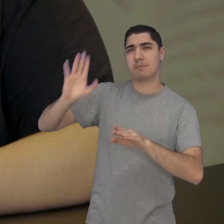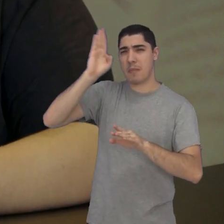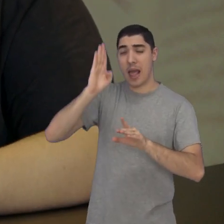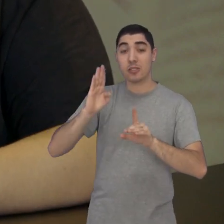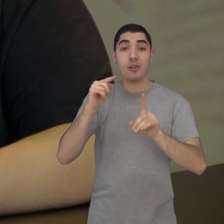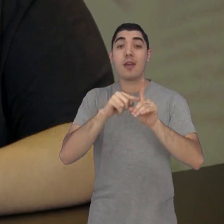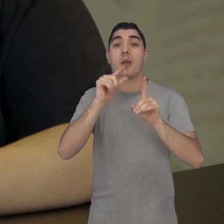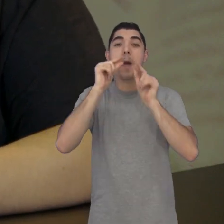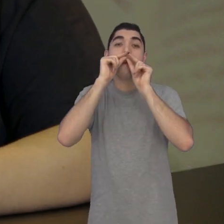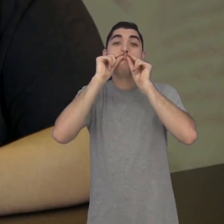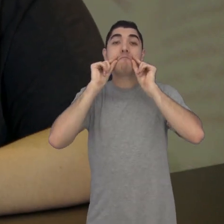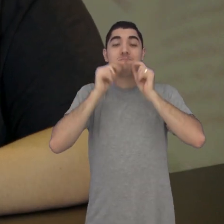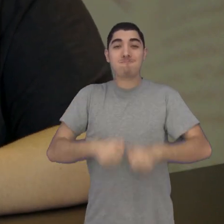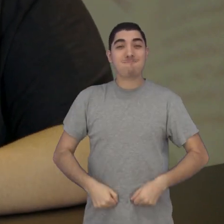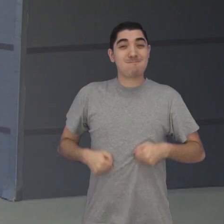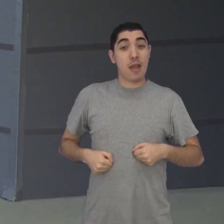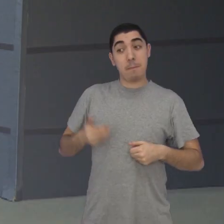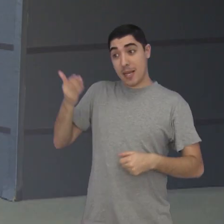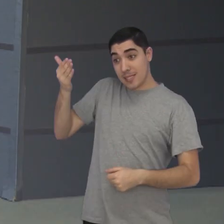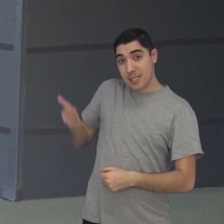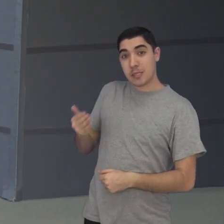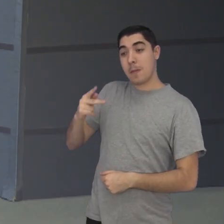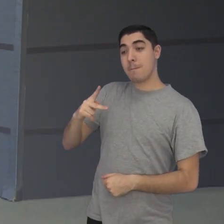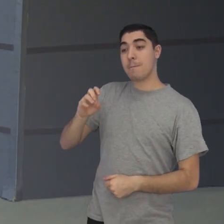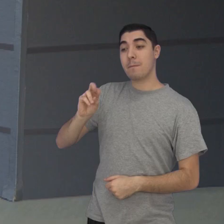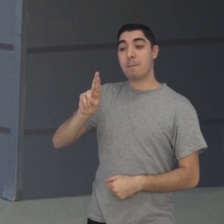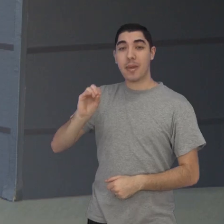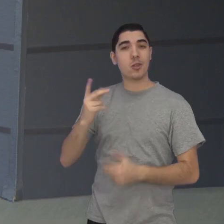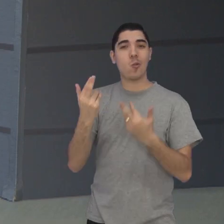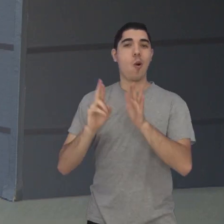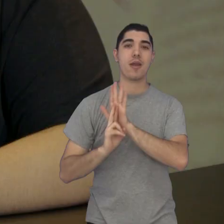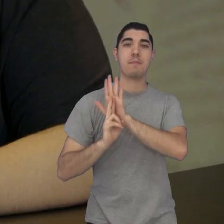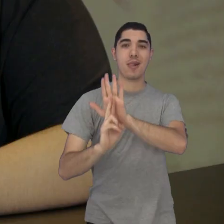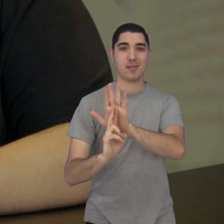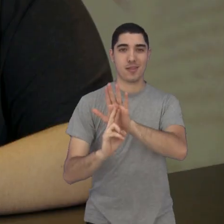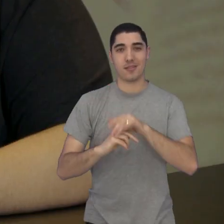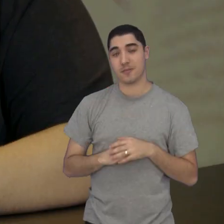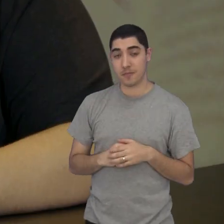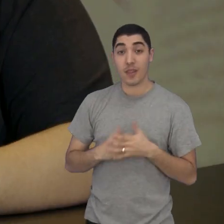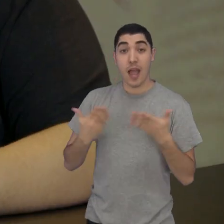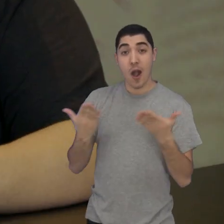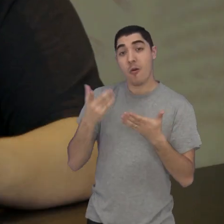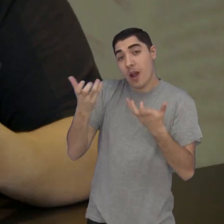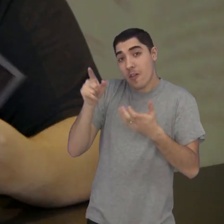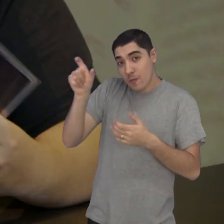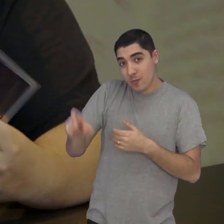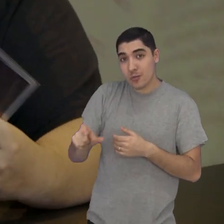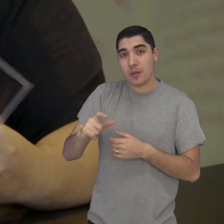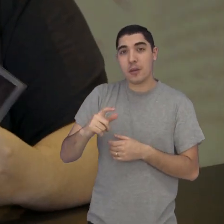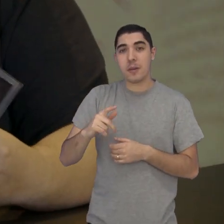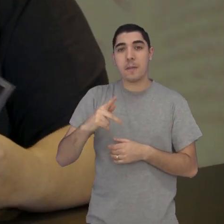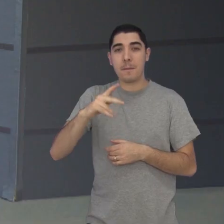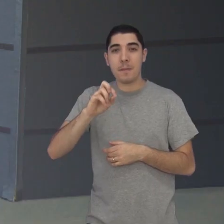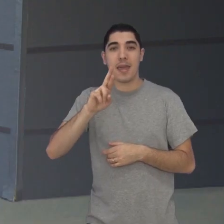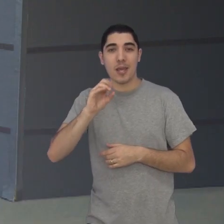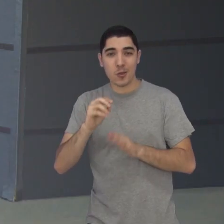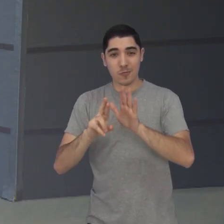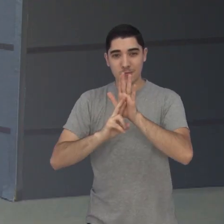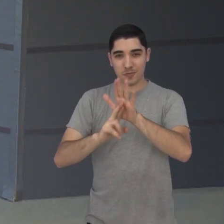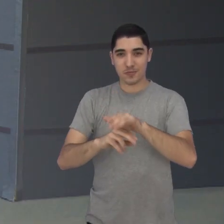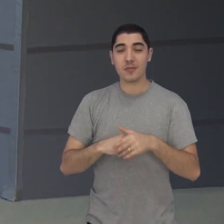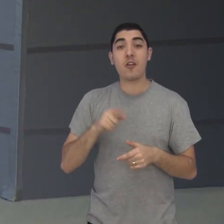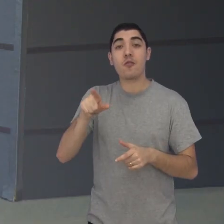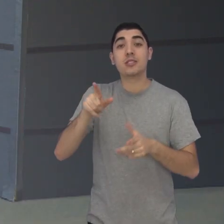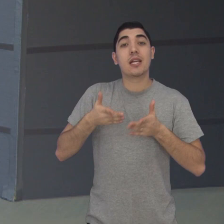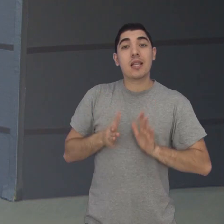do Mazzaropi, representado por Pedro, que está com a gente aqui. Pedro, eu gostaria que agora você se apresentasse pro pessoal, dizendo quem